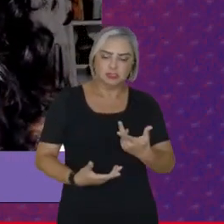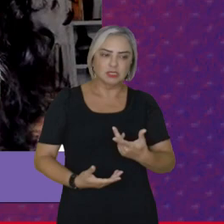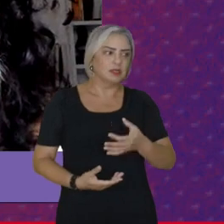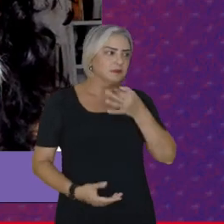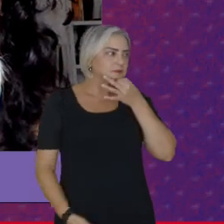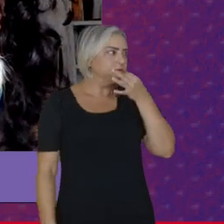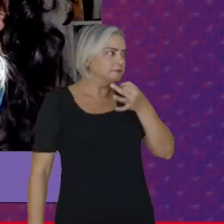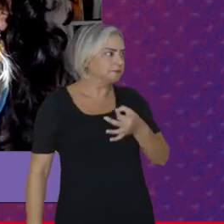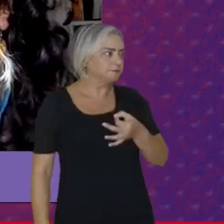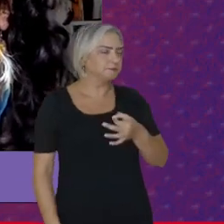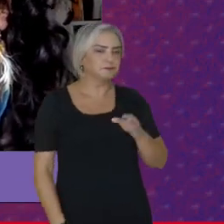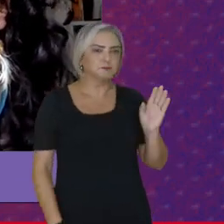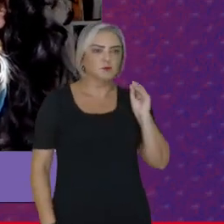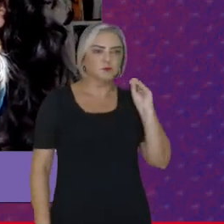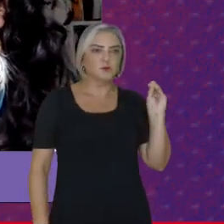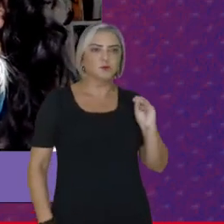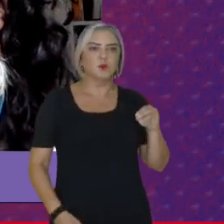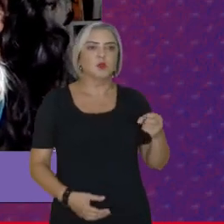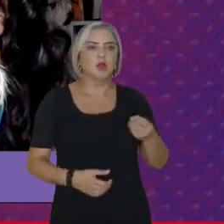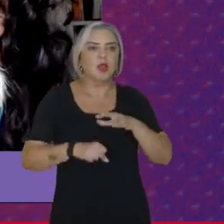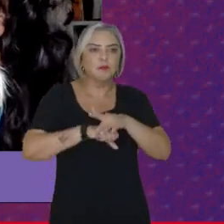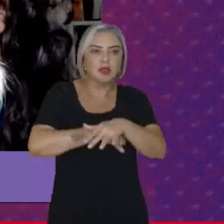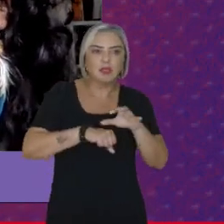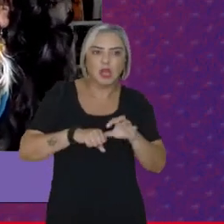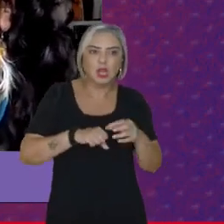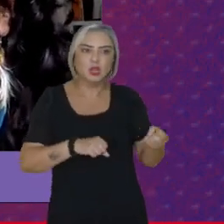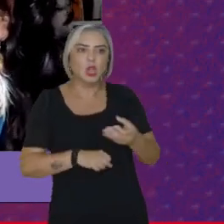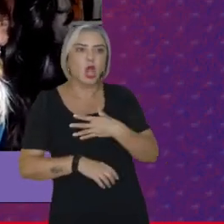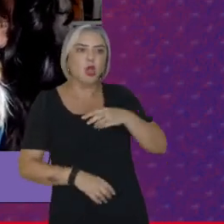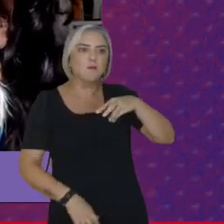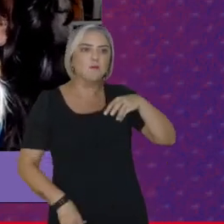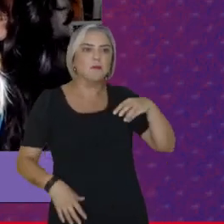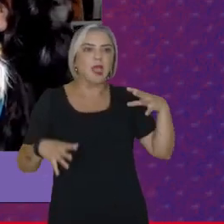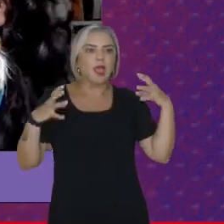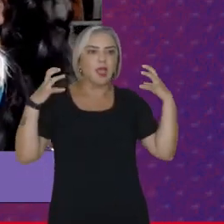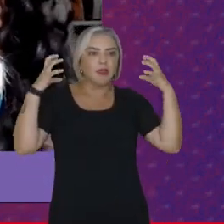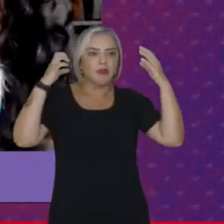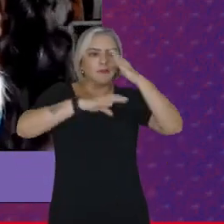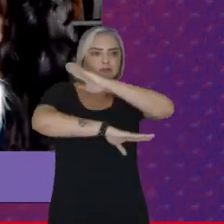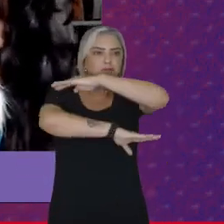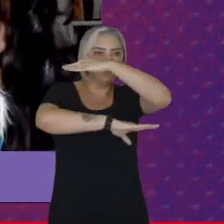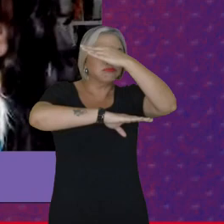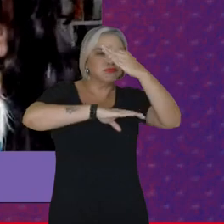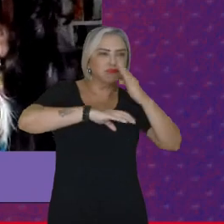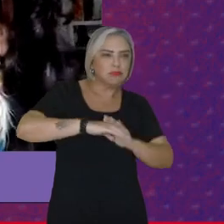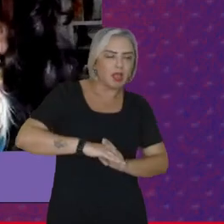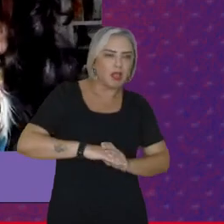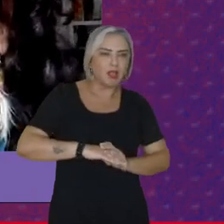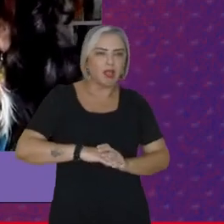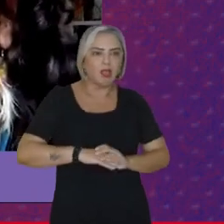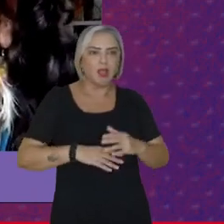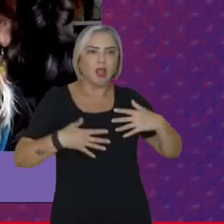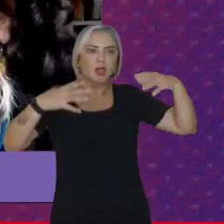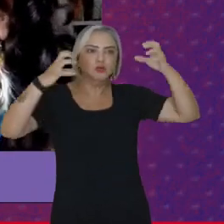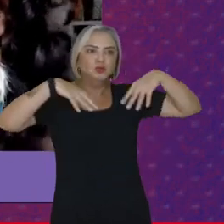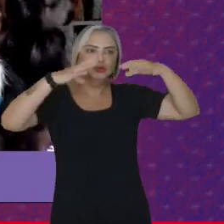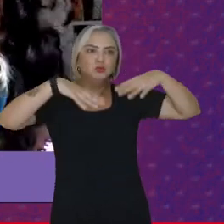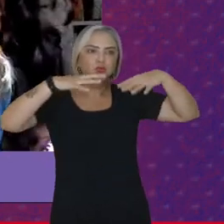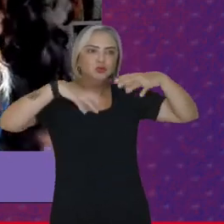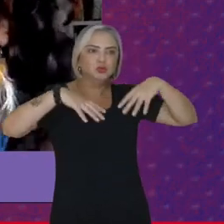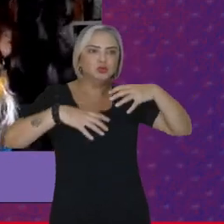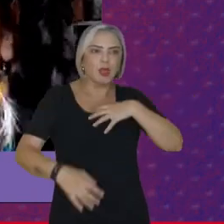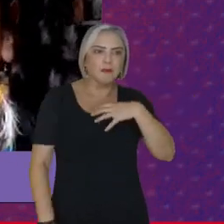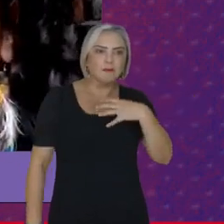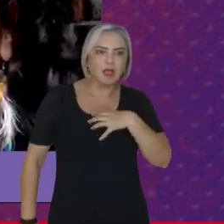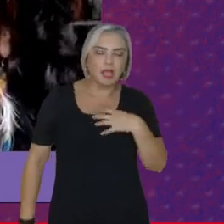no mundo para que a gente não tenha novas pandemias, nem novas Marianas, nem novos Brumadinhos, nem novas chuvas no sul da Bahia,